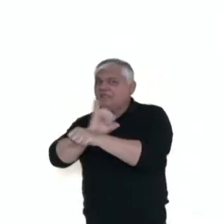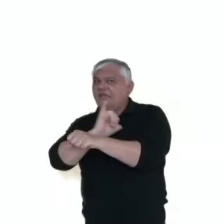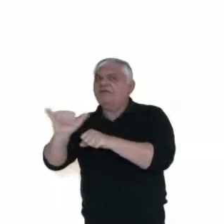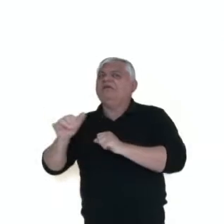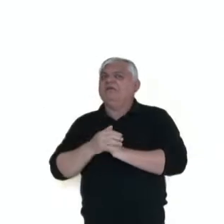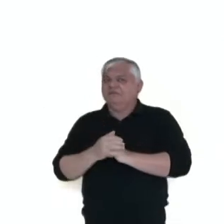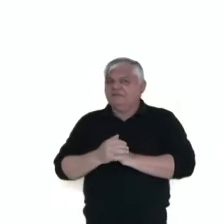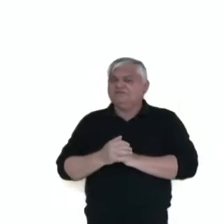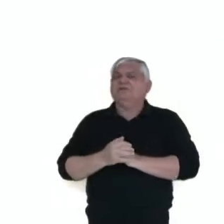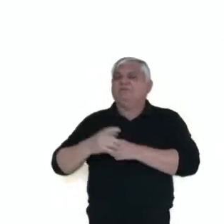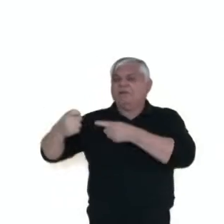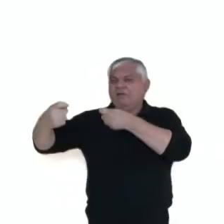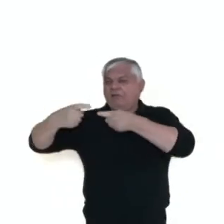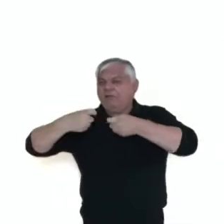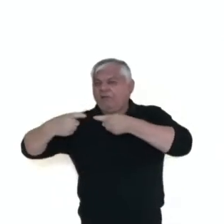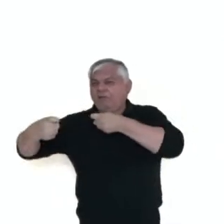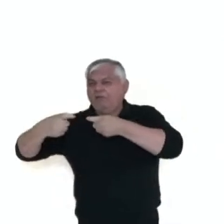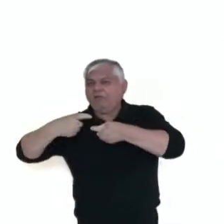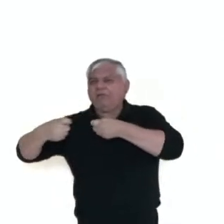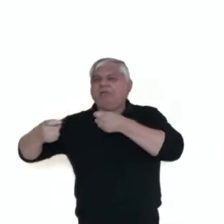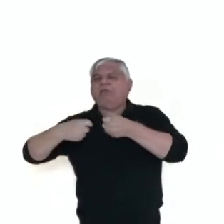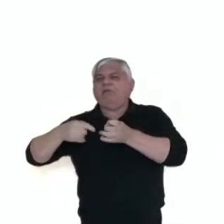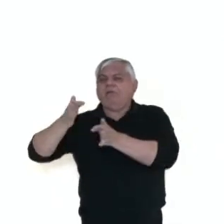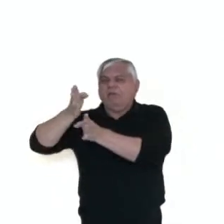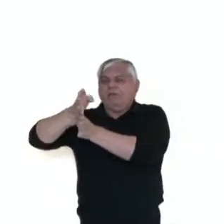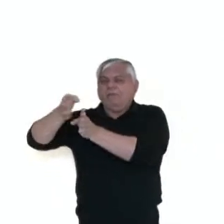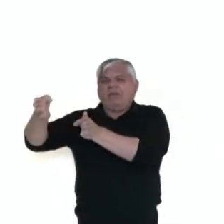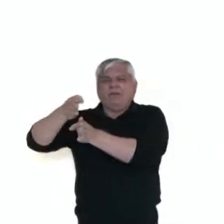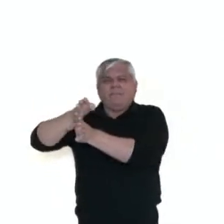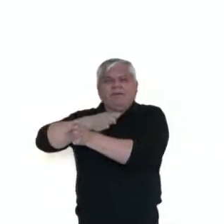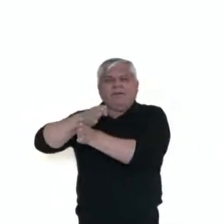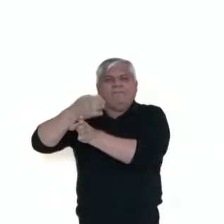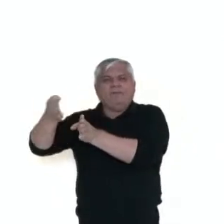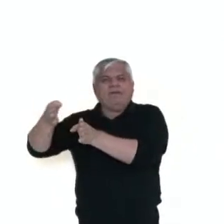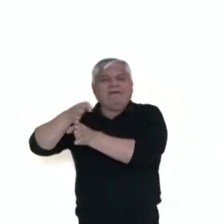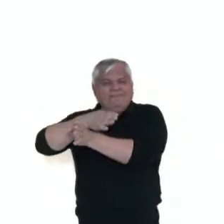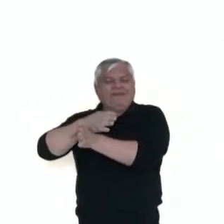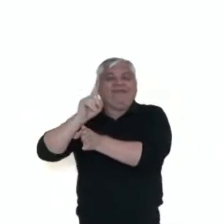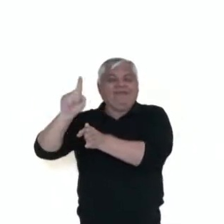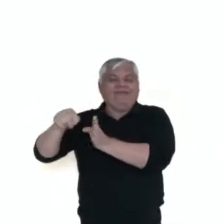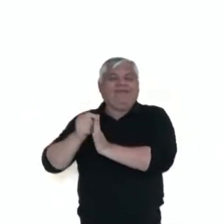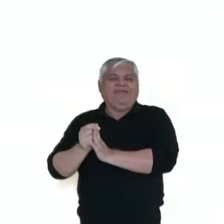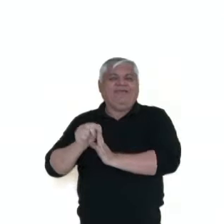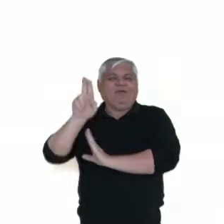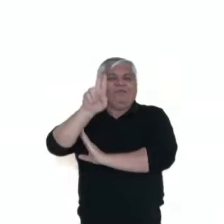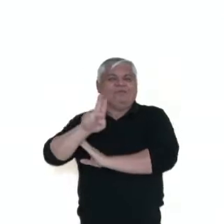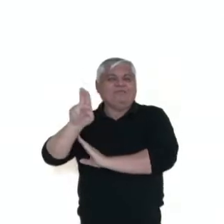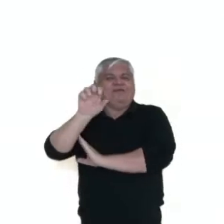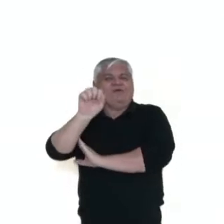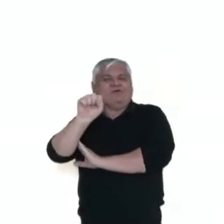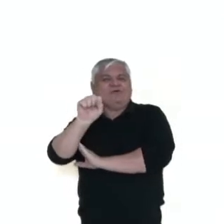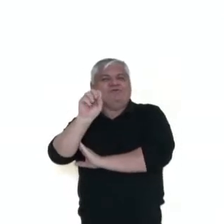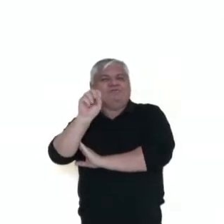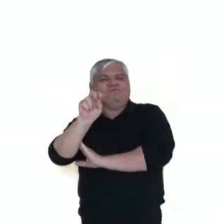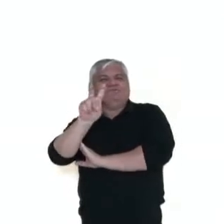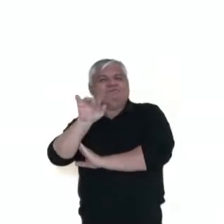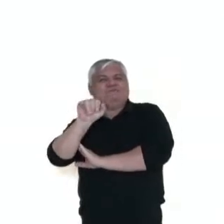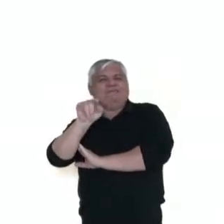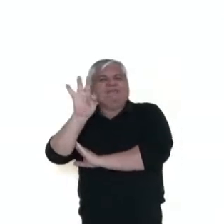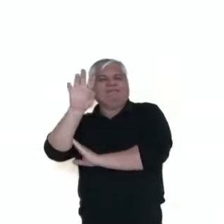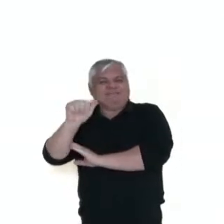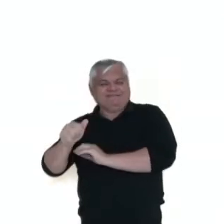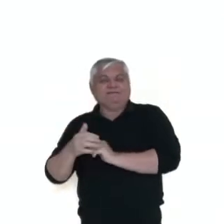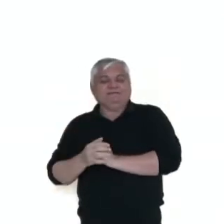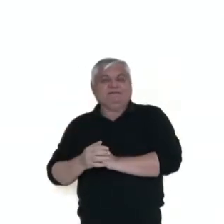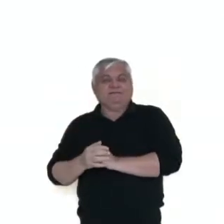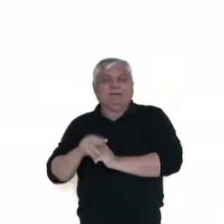pois faz fronteira com o Tajiquistão, que antes fazia parte da União Soviética. Para a Índia preservar